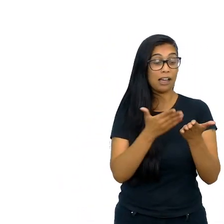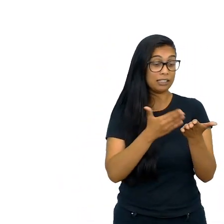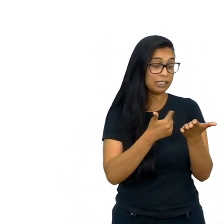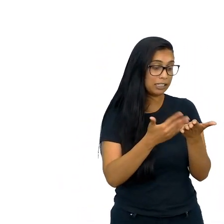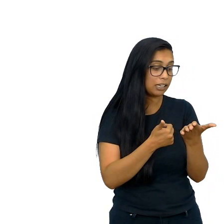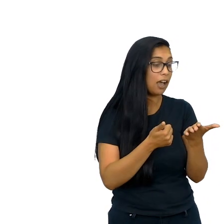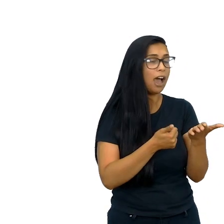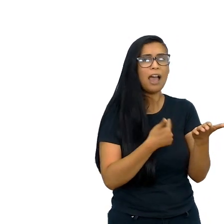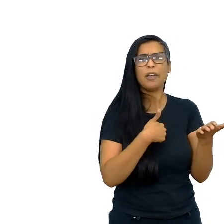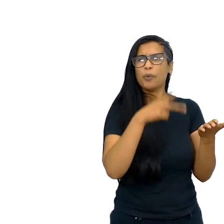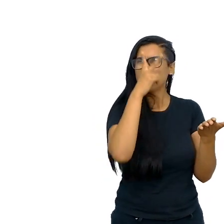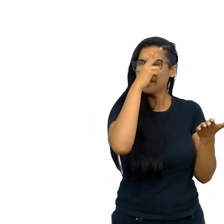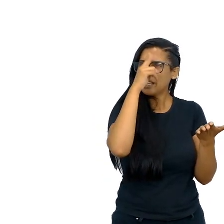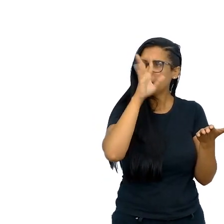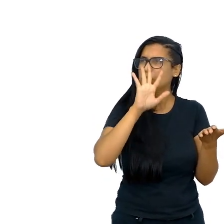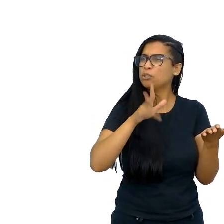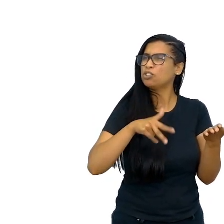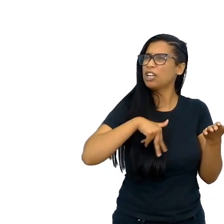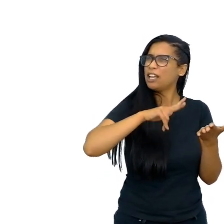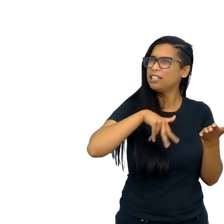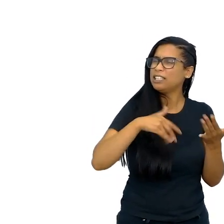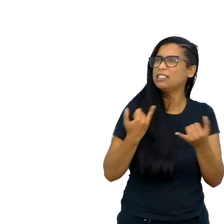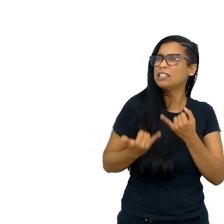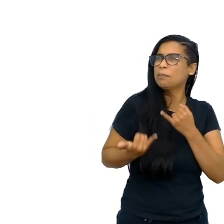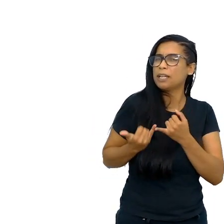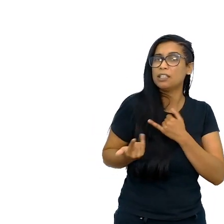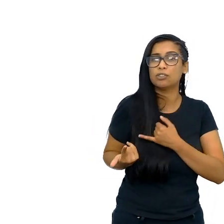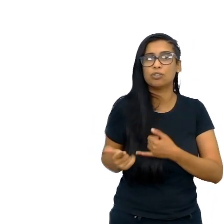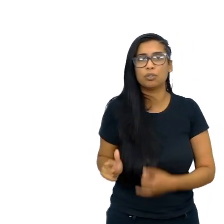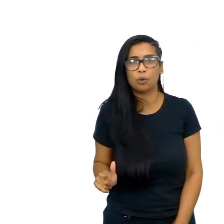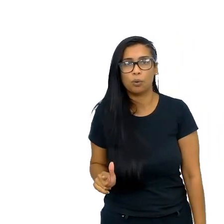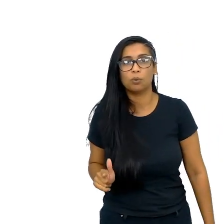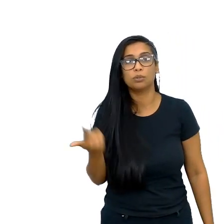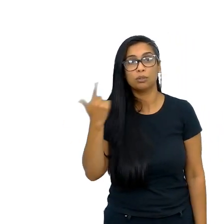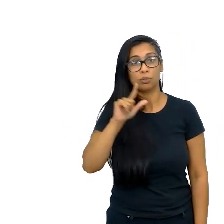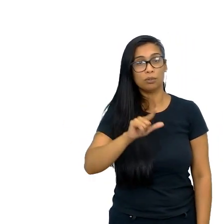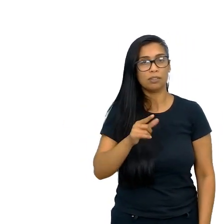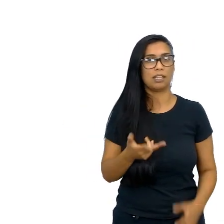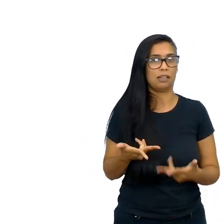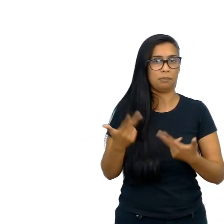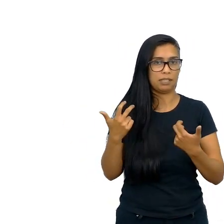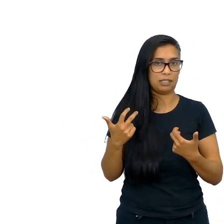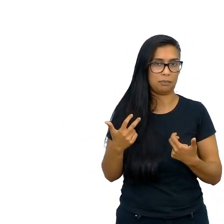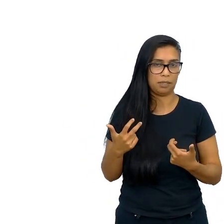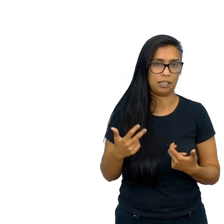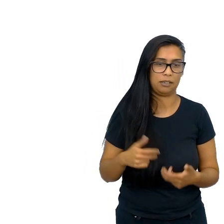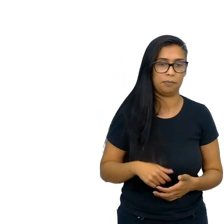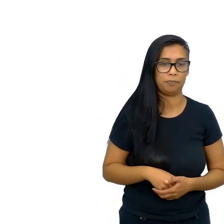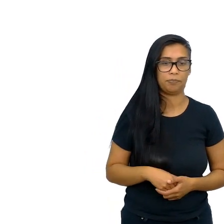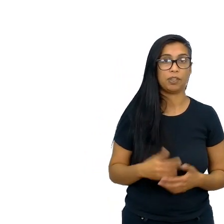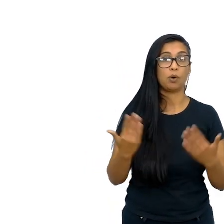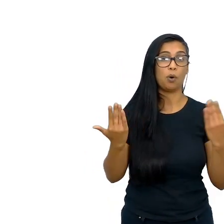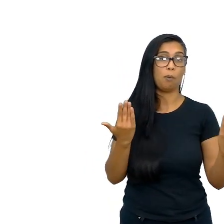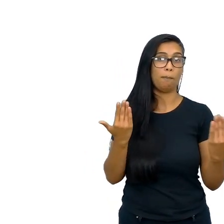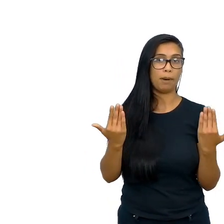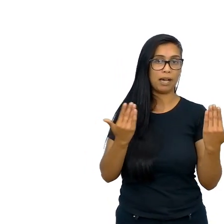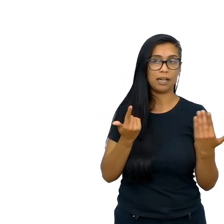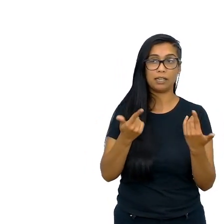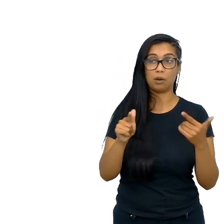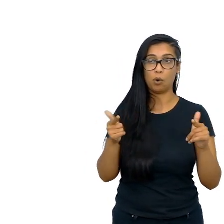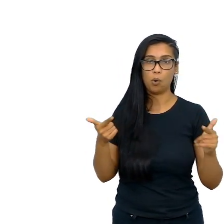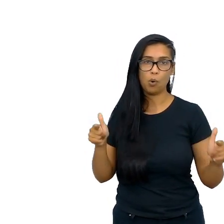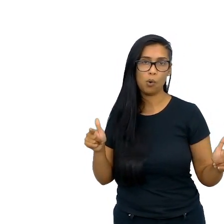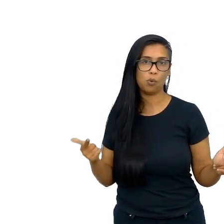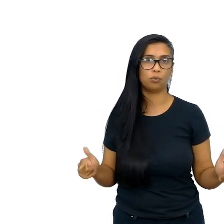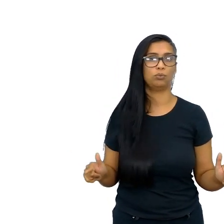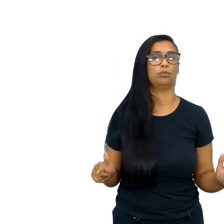Aí, imaginando que esse discurso está aí numa marca de presença, quando ele é colocado em relação a outros discursos já